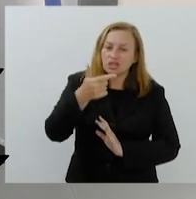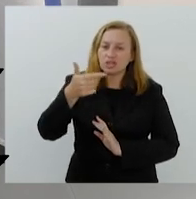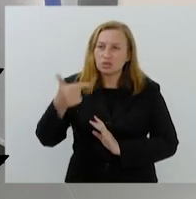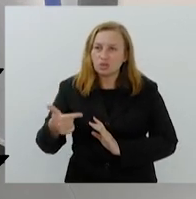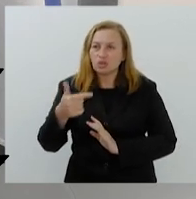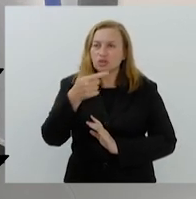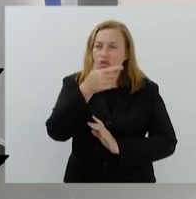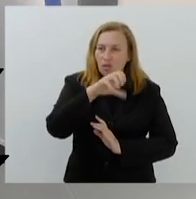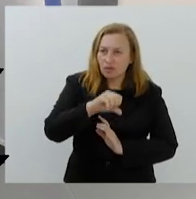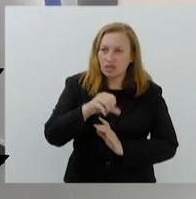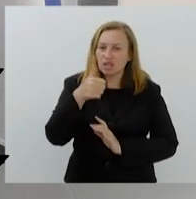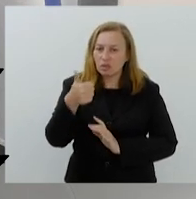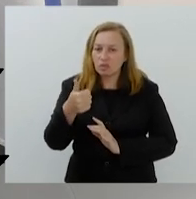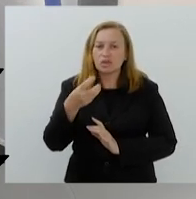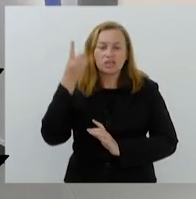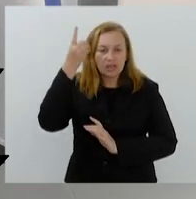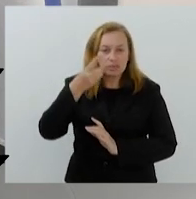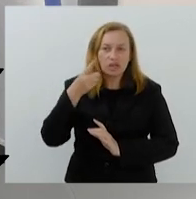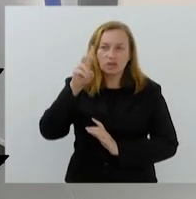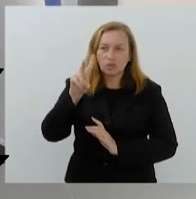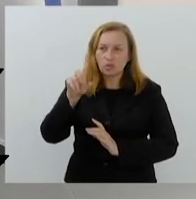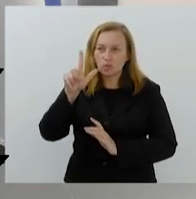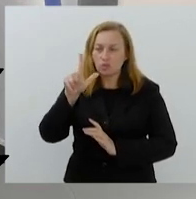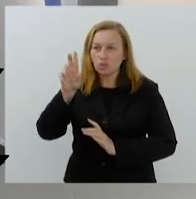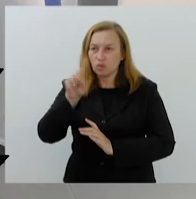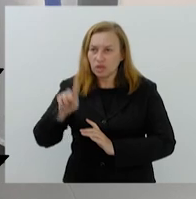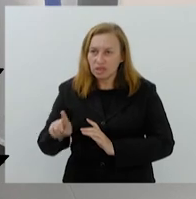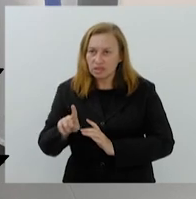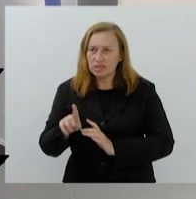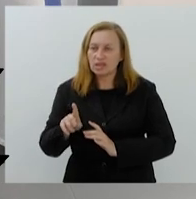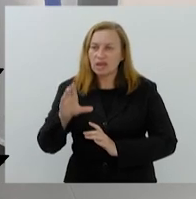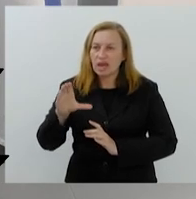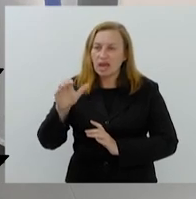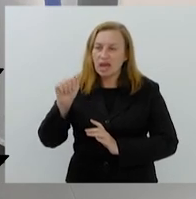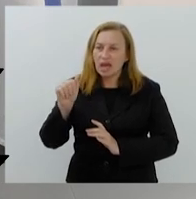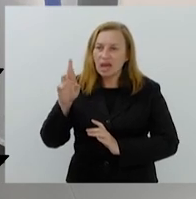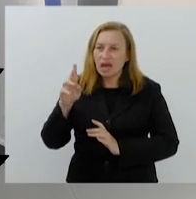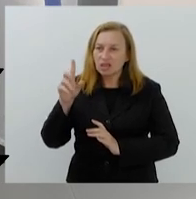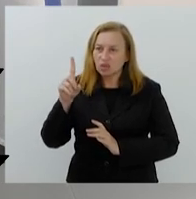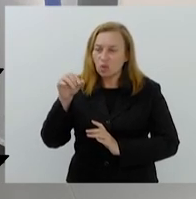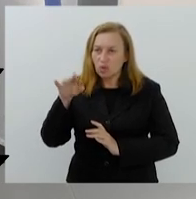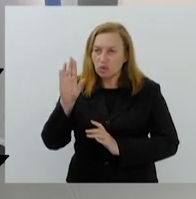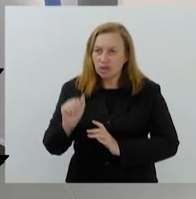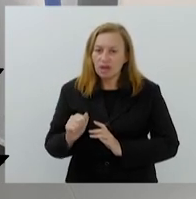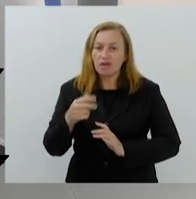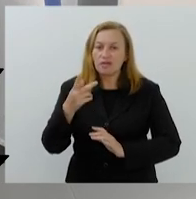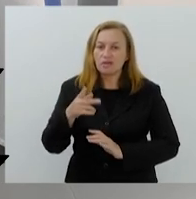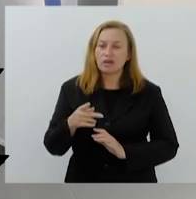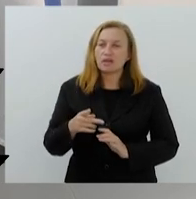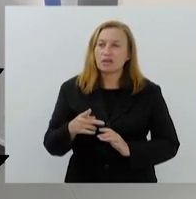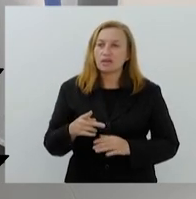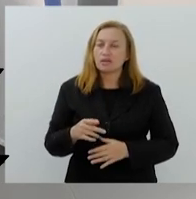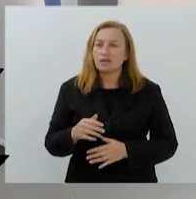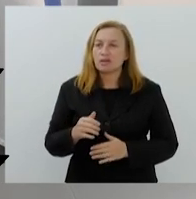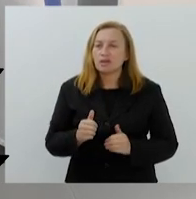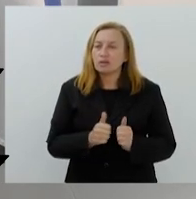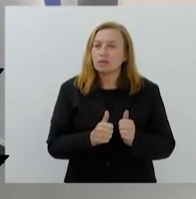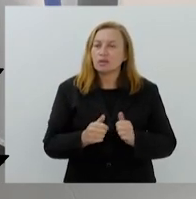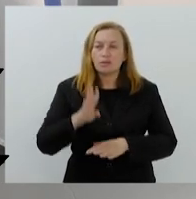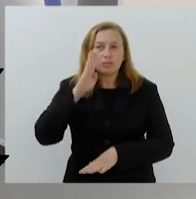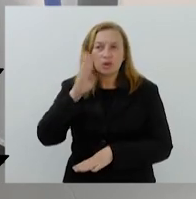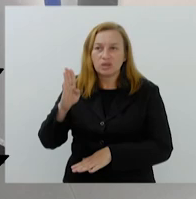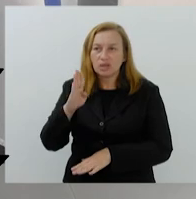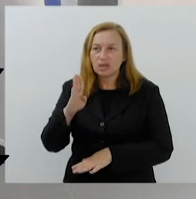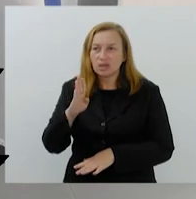91, lei de autoria do deputado Luiz Cadorna, fala que torna prioritário o atendimento às